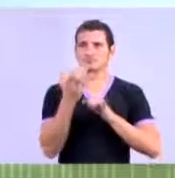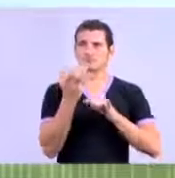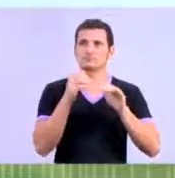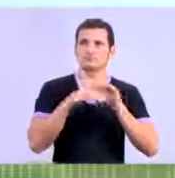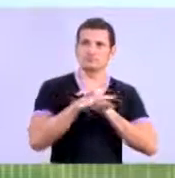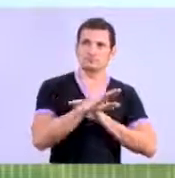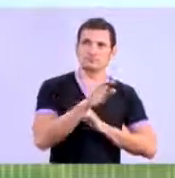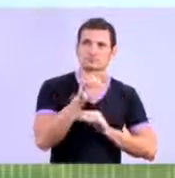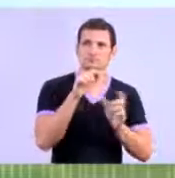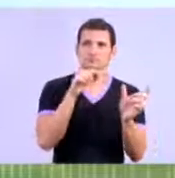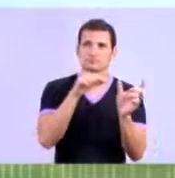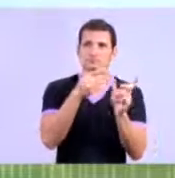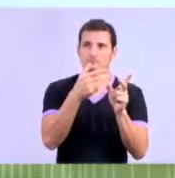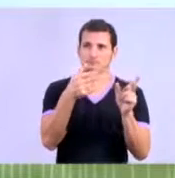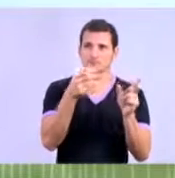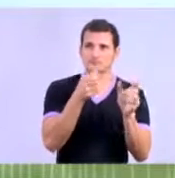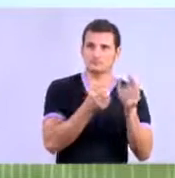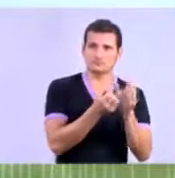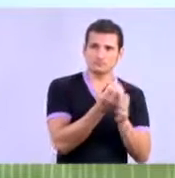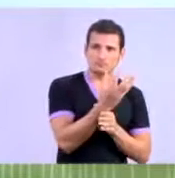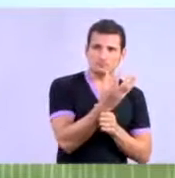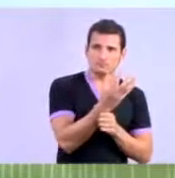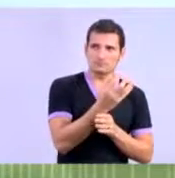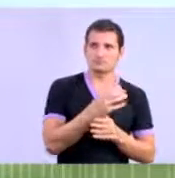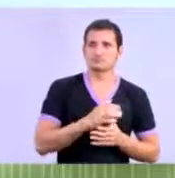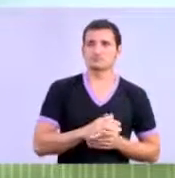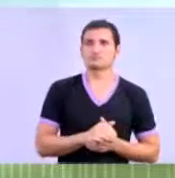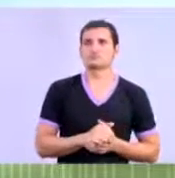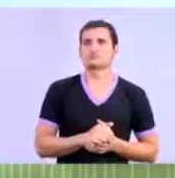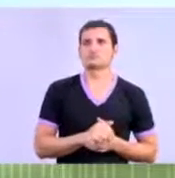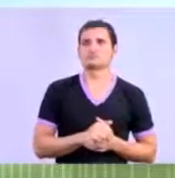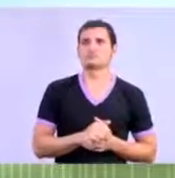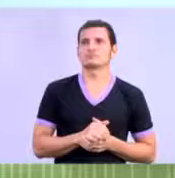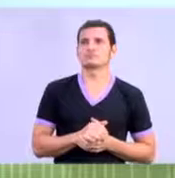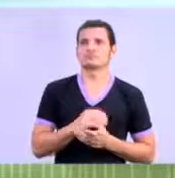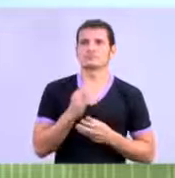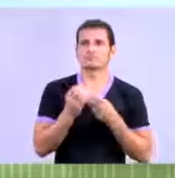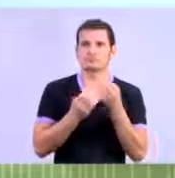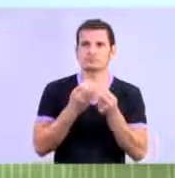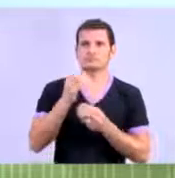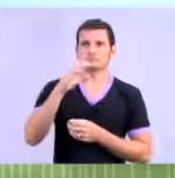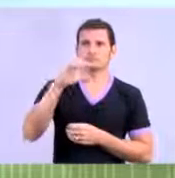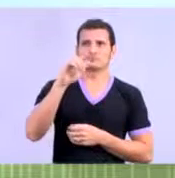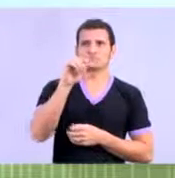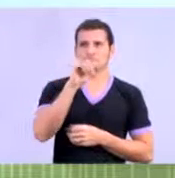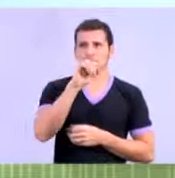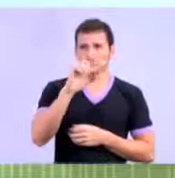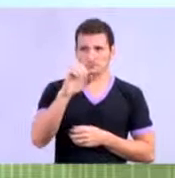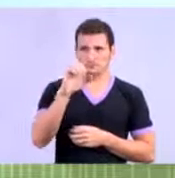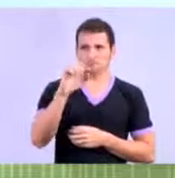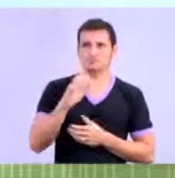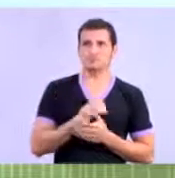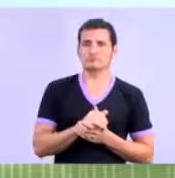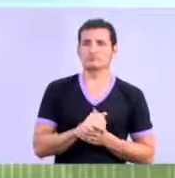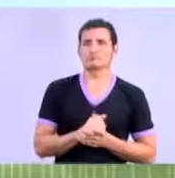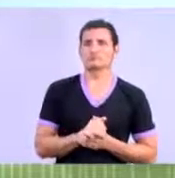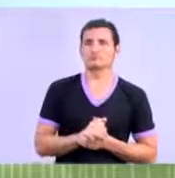no objeto assim que ele for criado. Olha como ficaria então a classe conta corrente com um